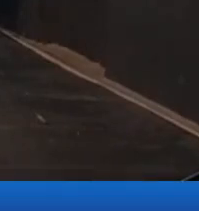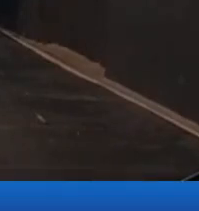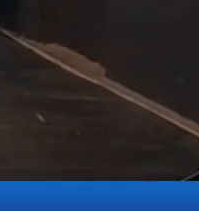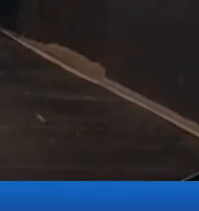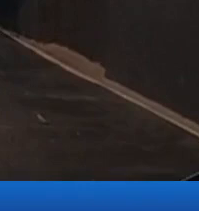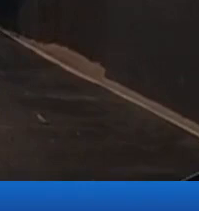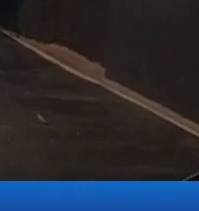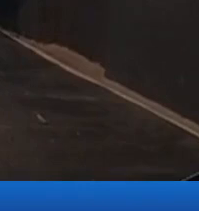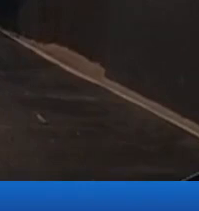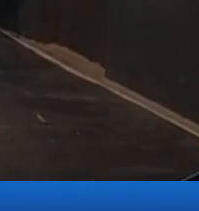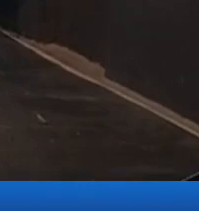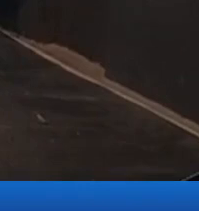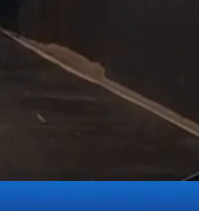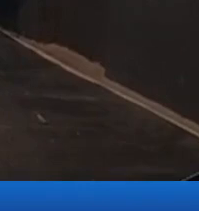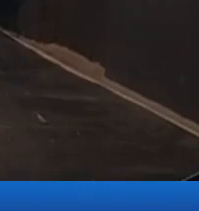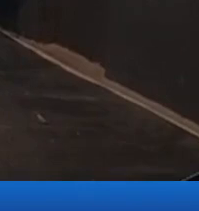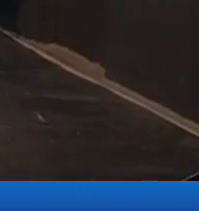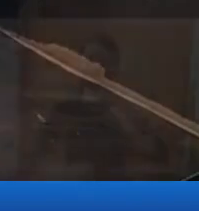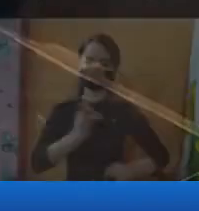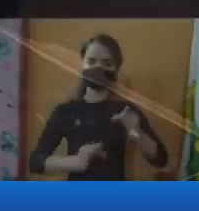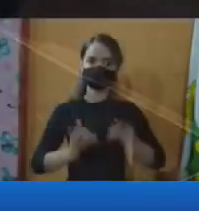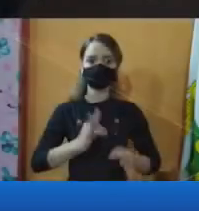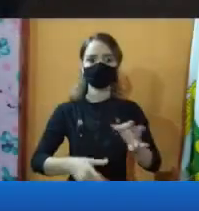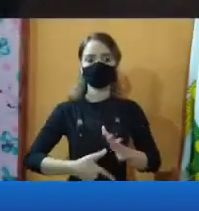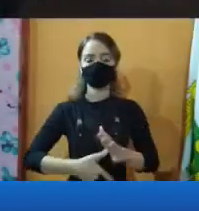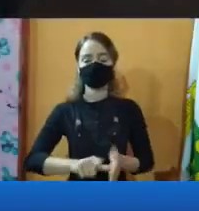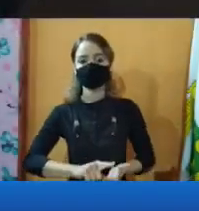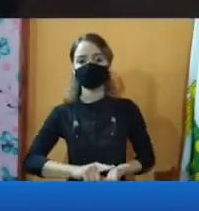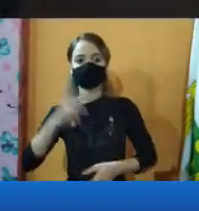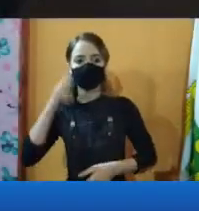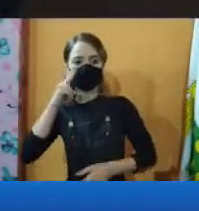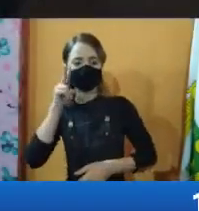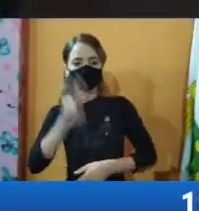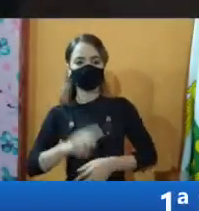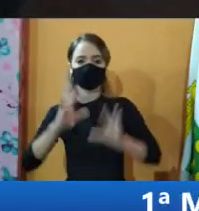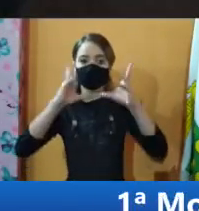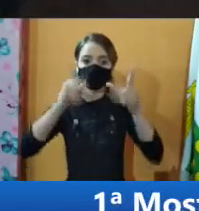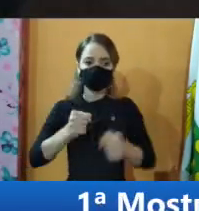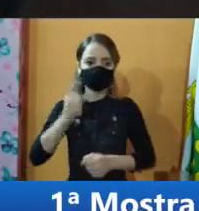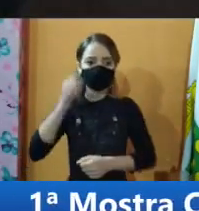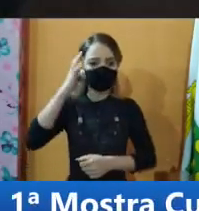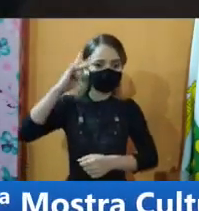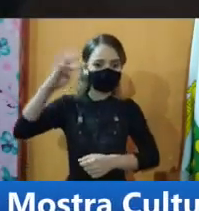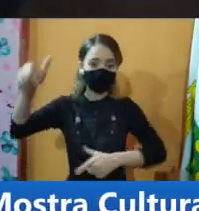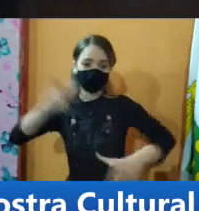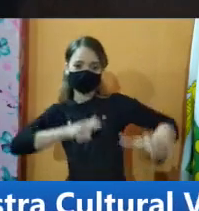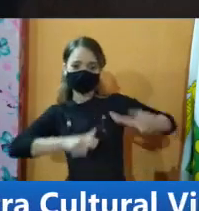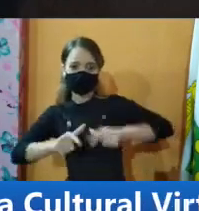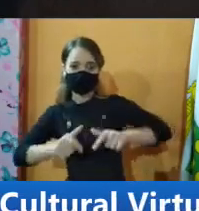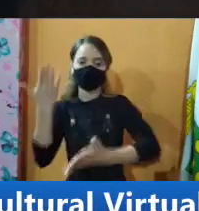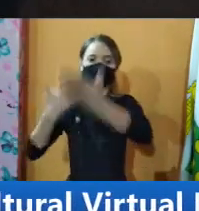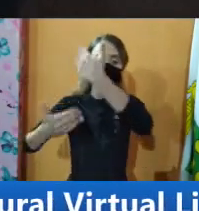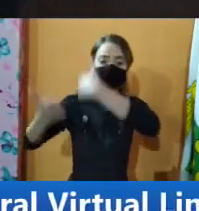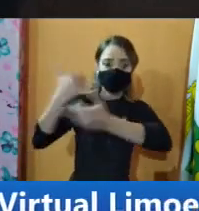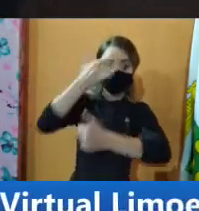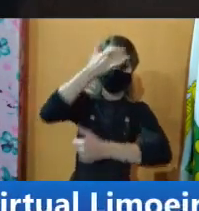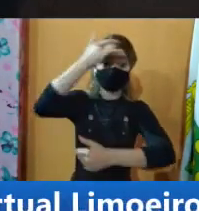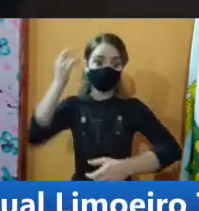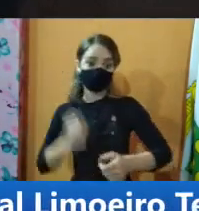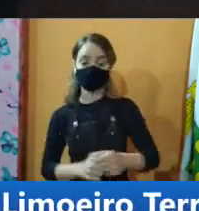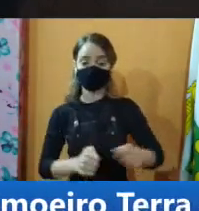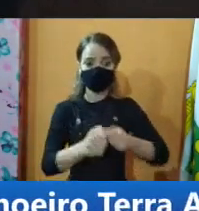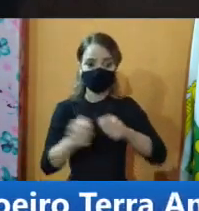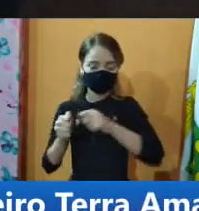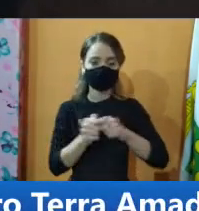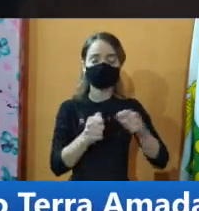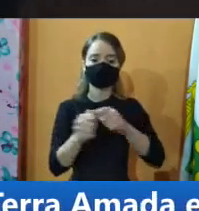vídeos, nessa produção, antes que tudo, quando a gente fica olhando para isso tudo, a gente imagina o trabalho de bastidores que deu para produzir tudo isso,